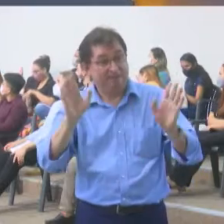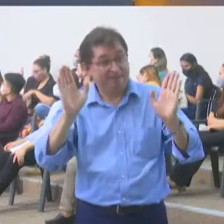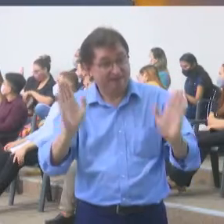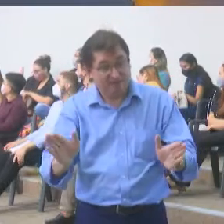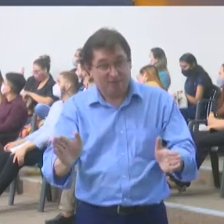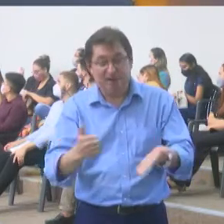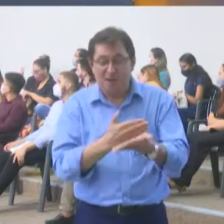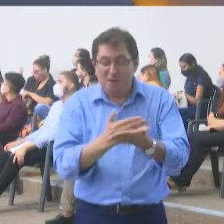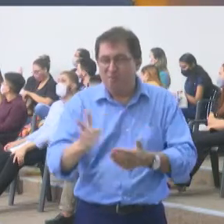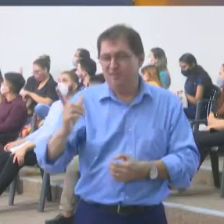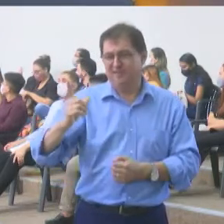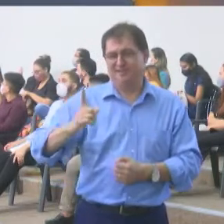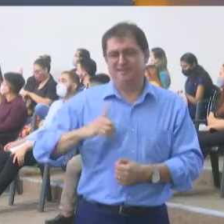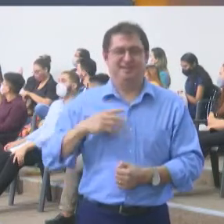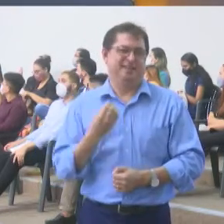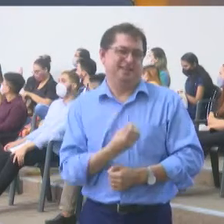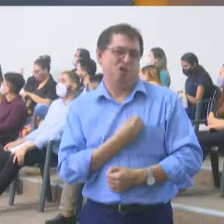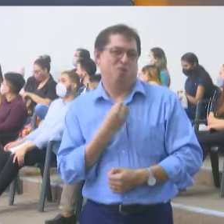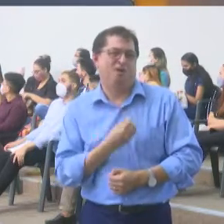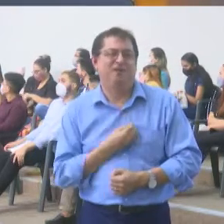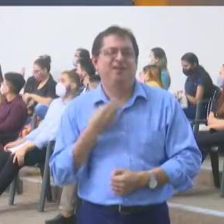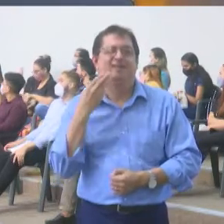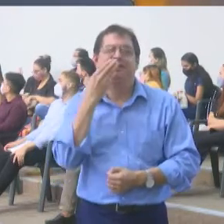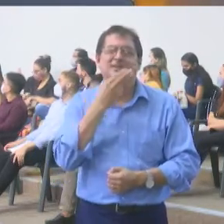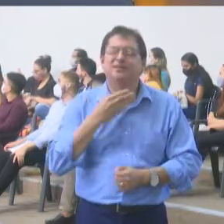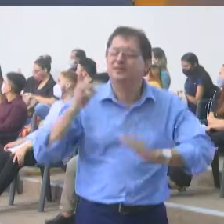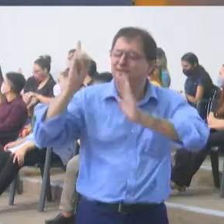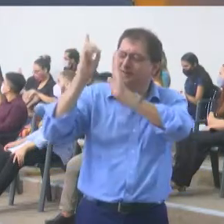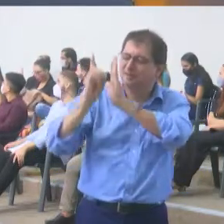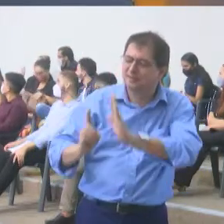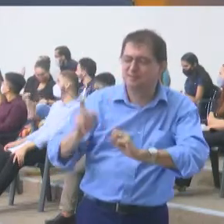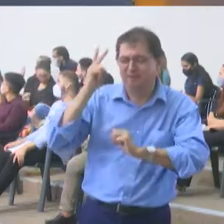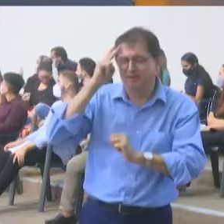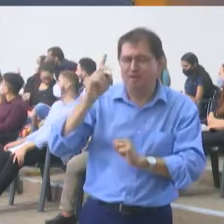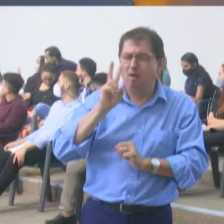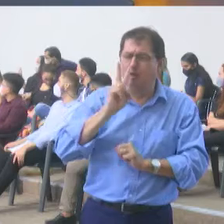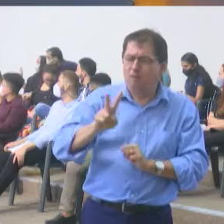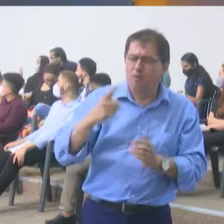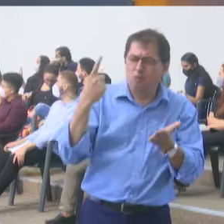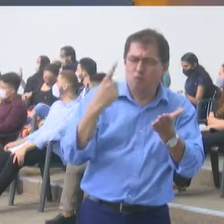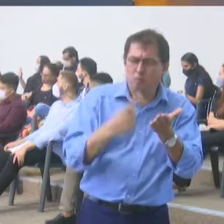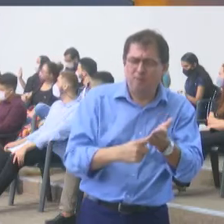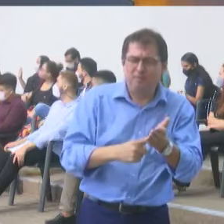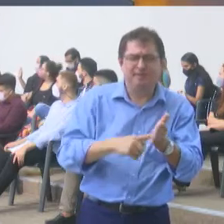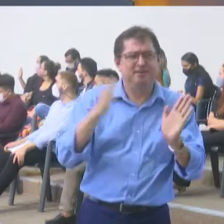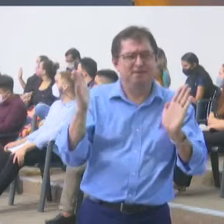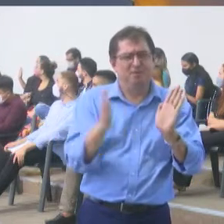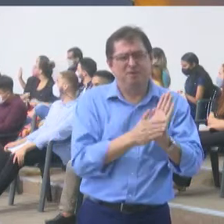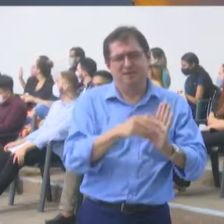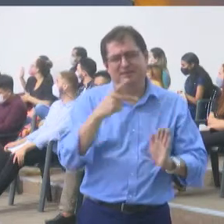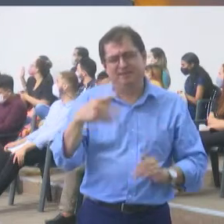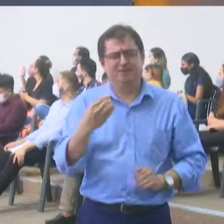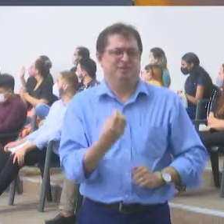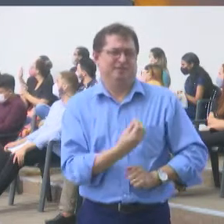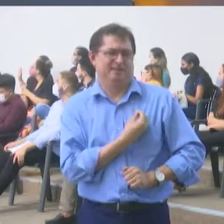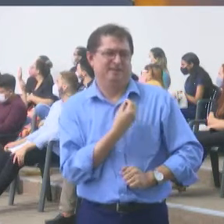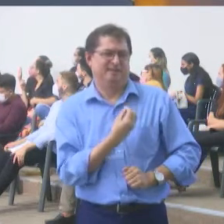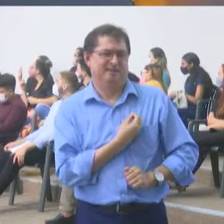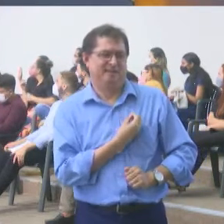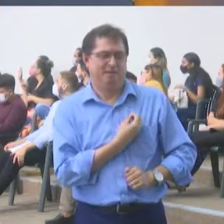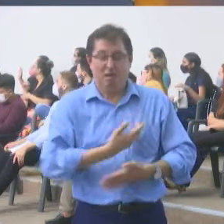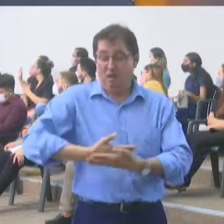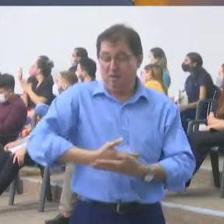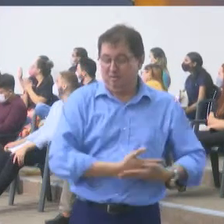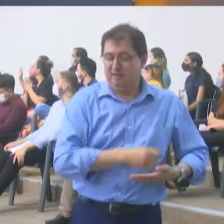ela pegou a criança nos colos e ela viu o cumprimento da promessa do Senhor na vida dela. Esse menino seria